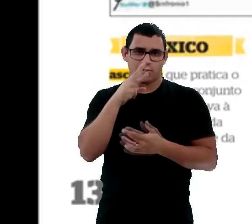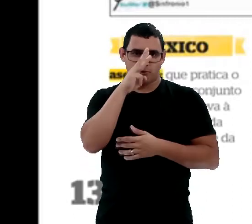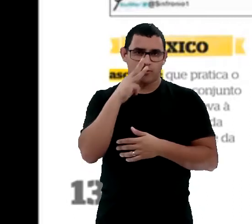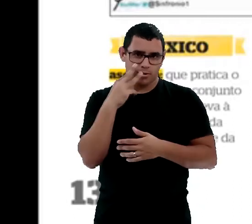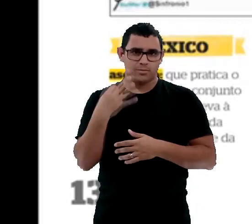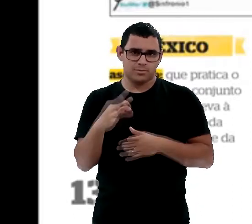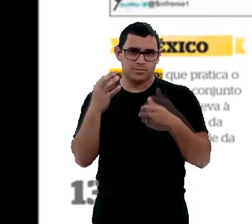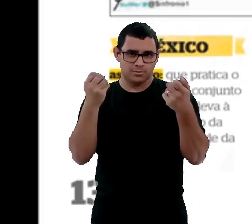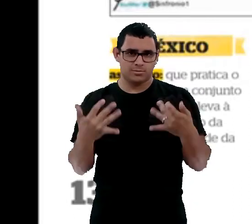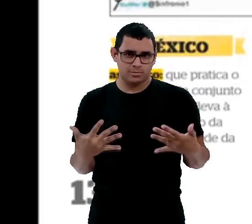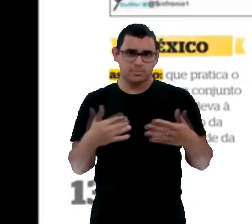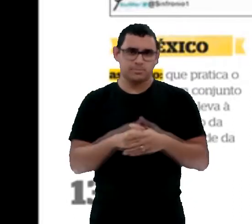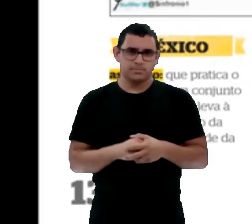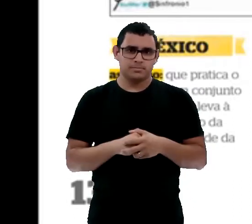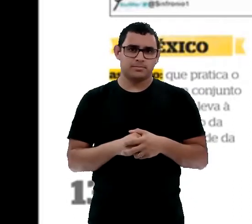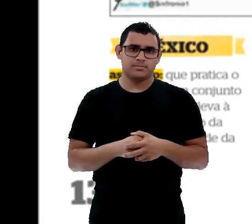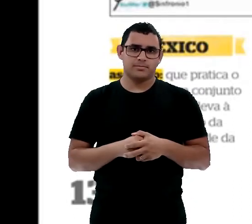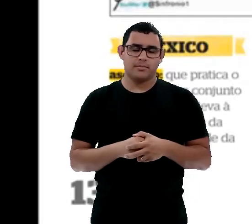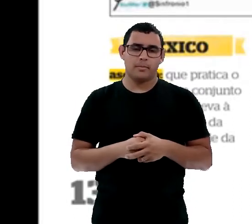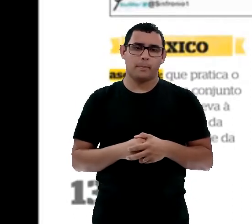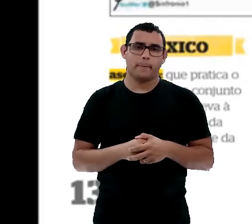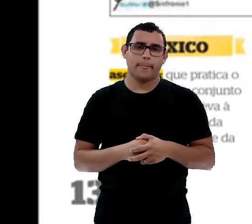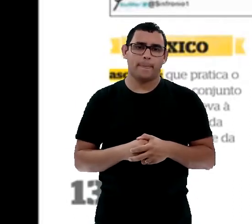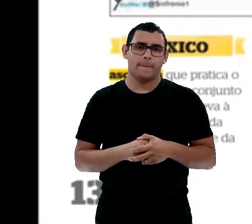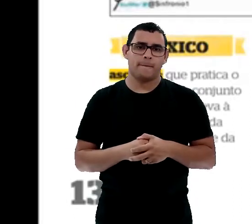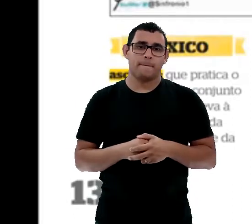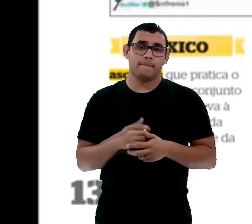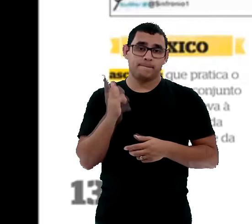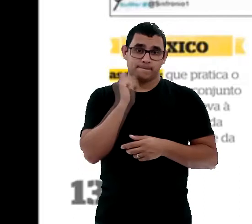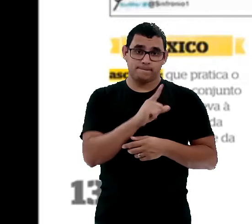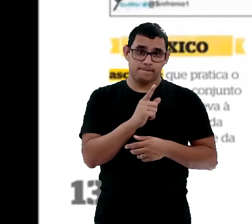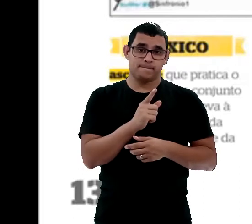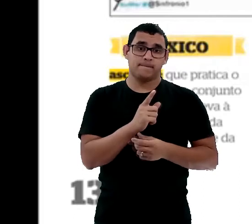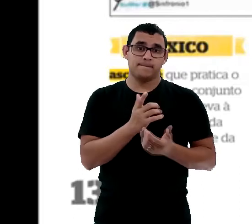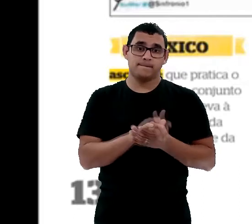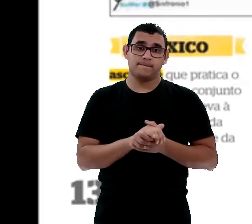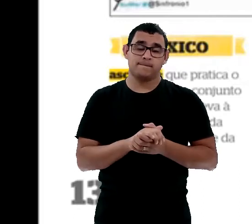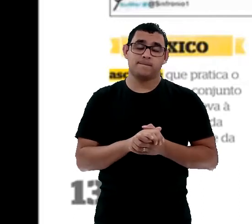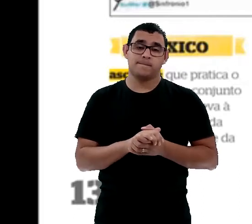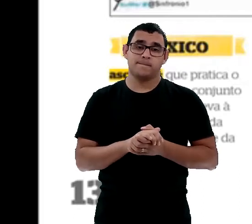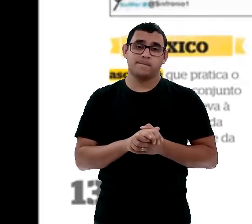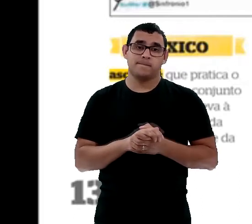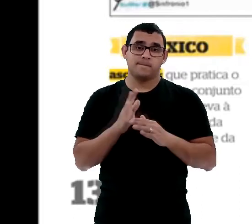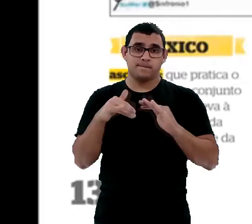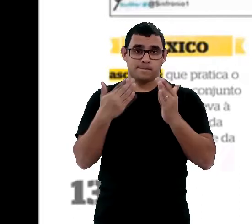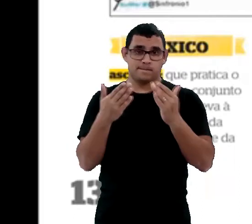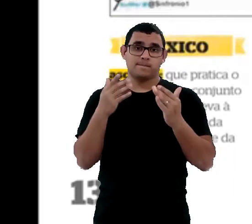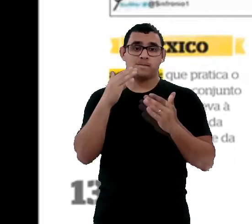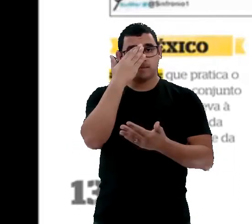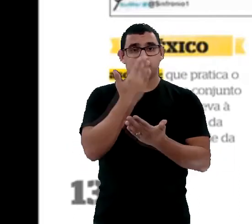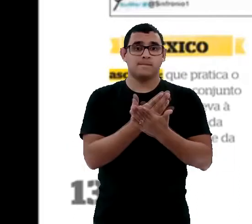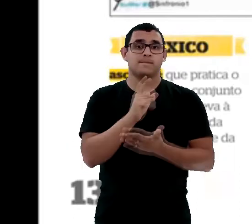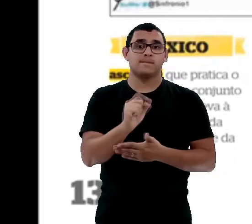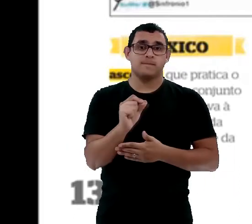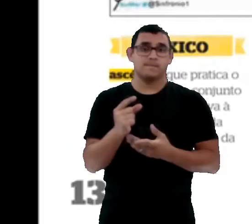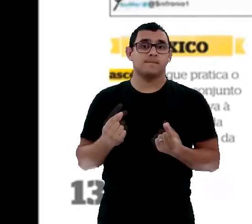vida material, ter a segurança de ter sido escolhido por Deus. Então, na época que o capitalismo estava